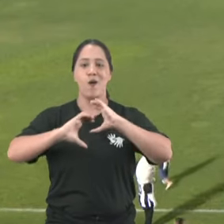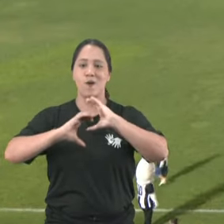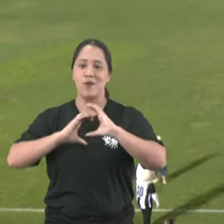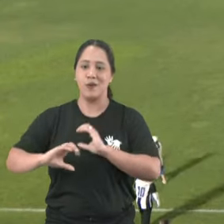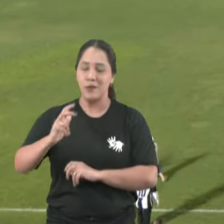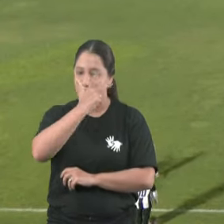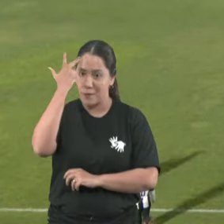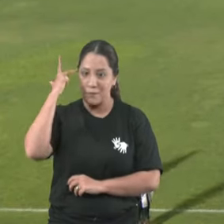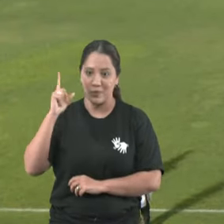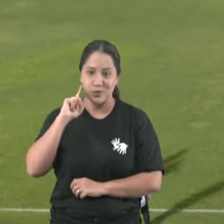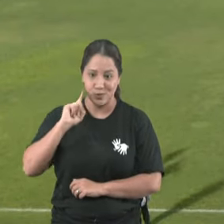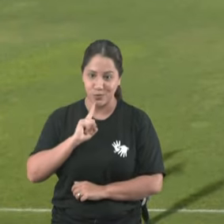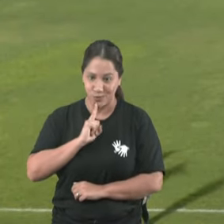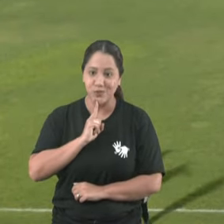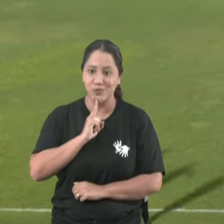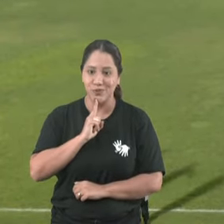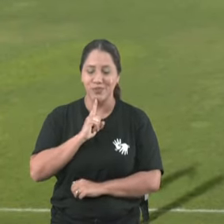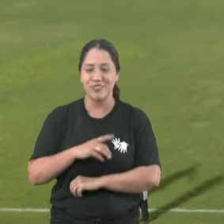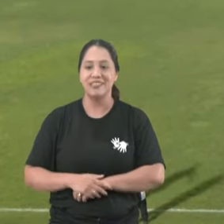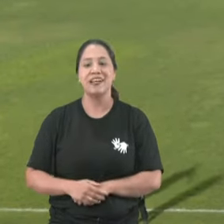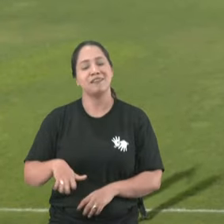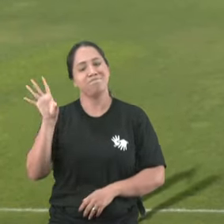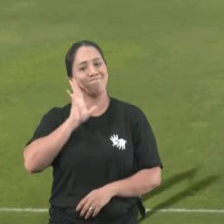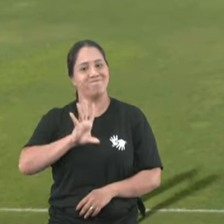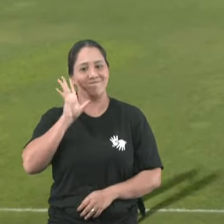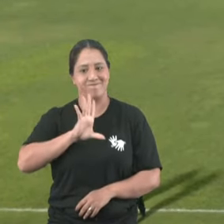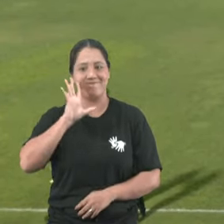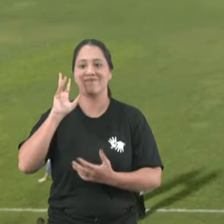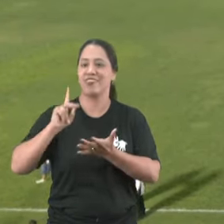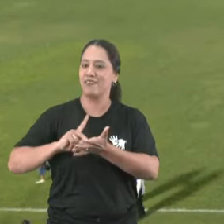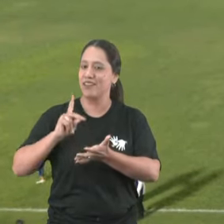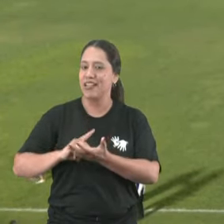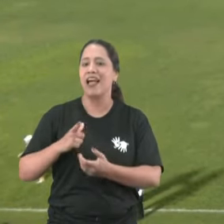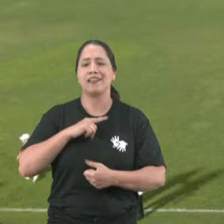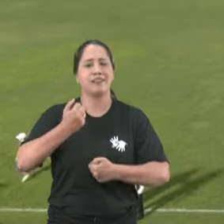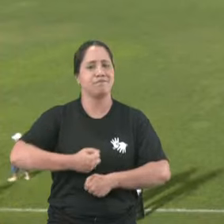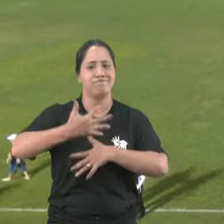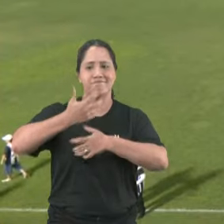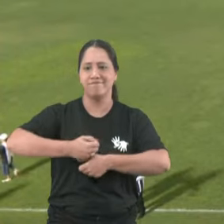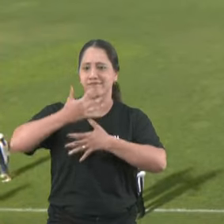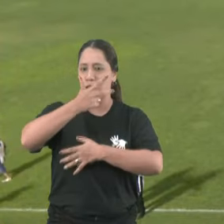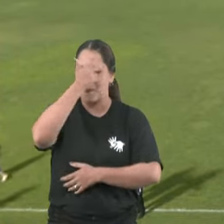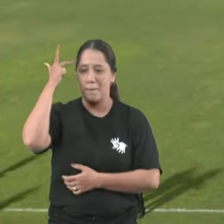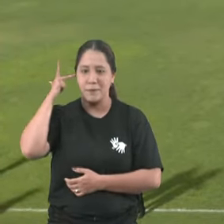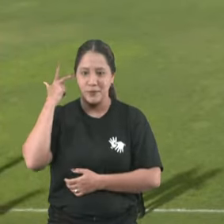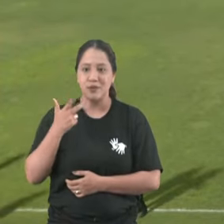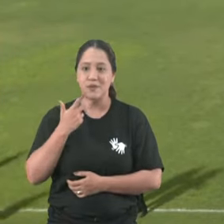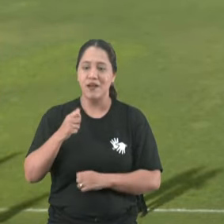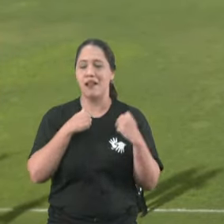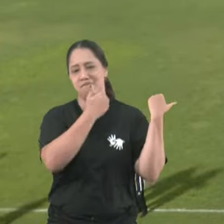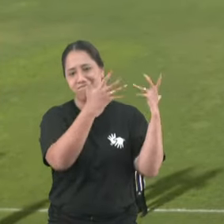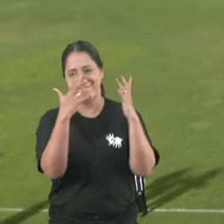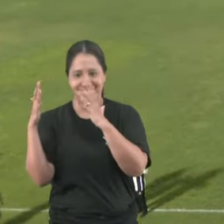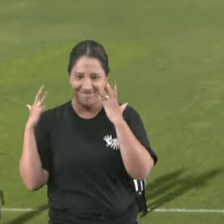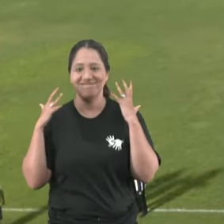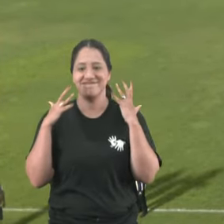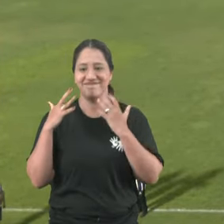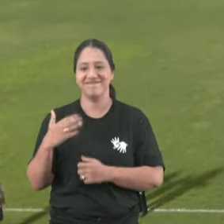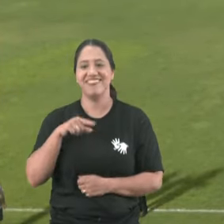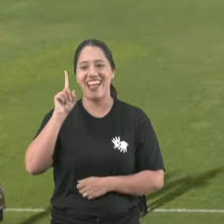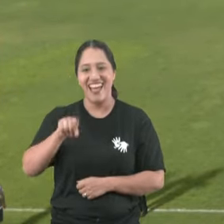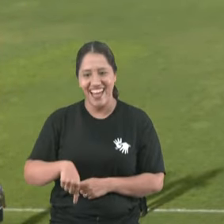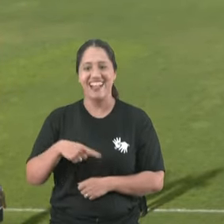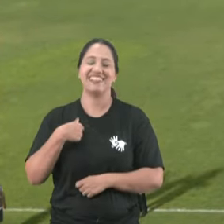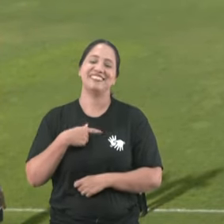com deficiência auditiva, né? Muito legal mesmo, tem muita gente comentando aqui no chat, parabenizando essa